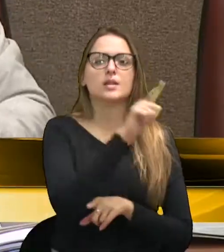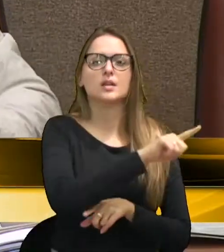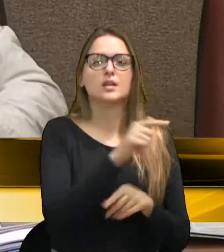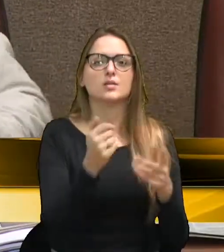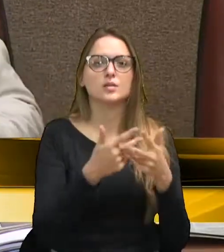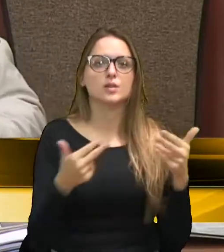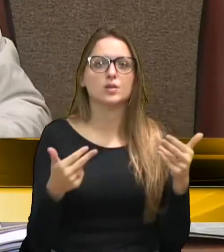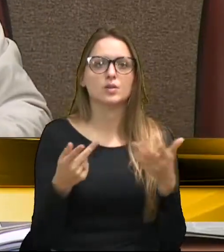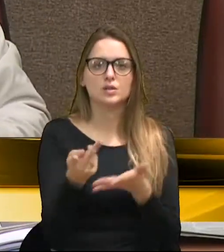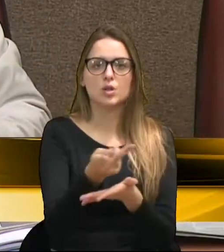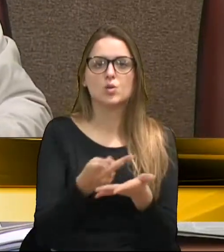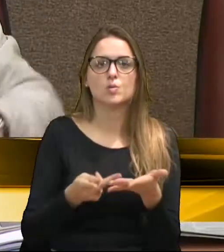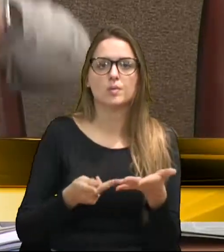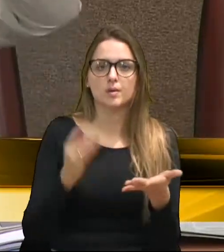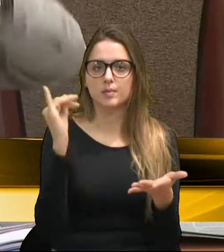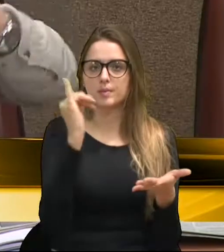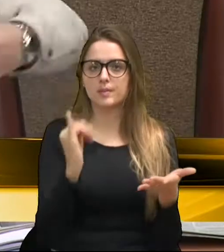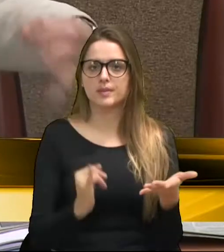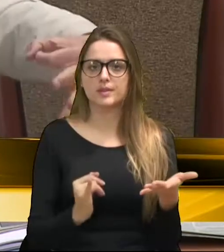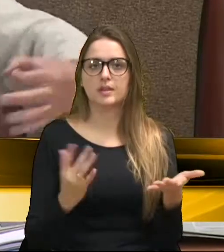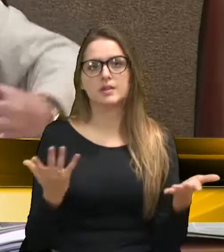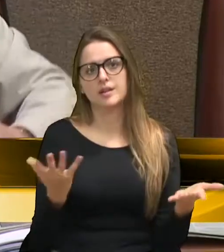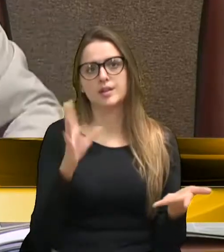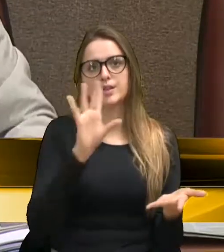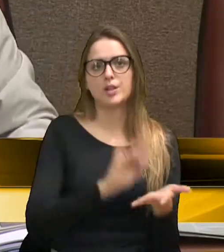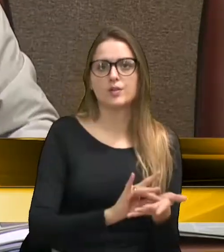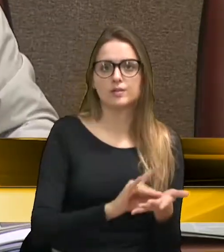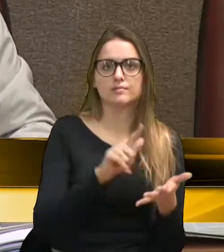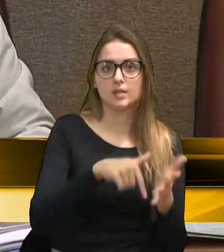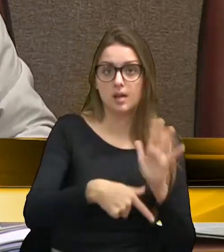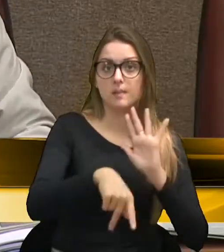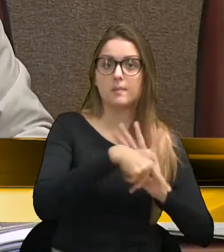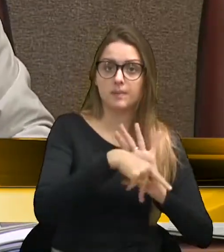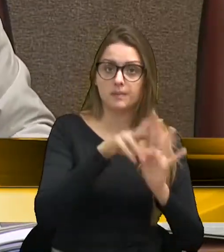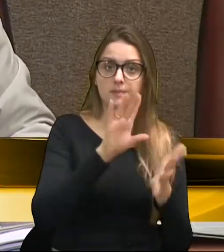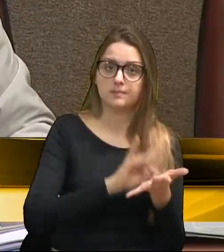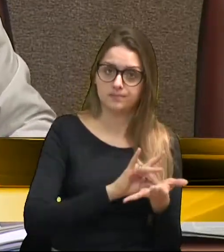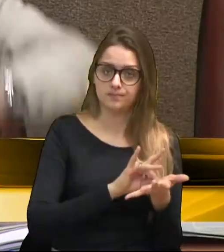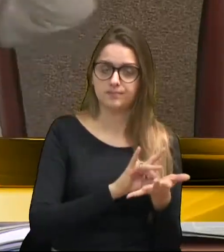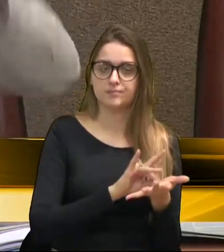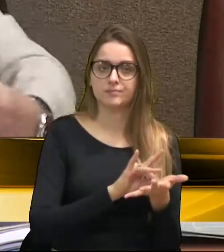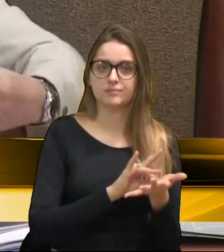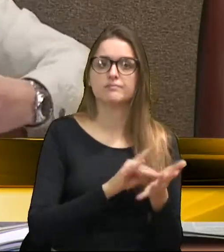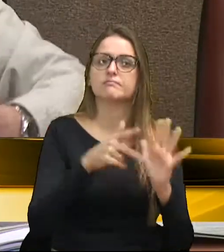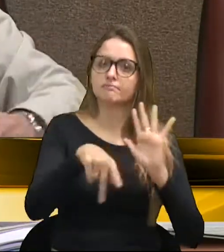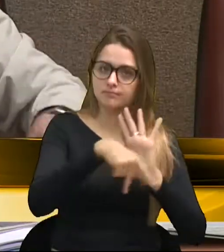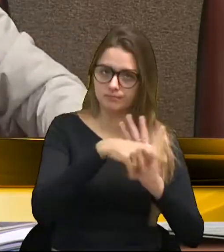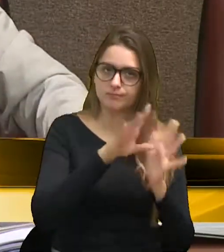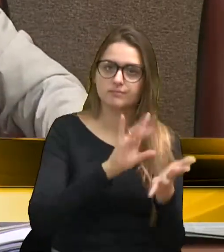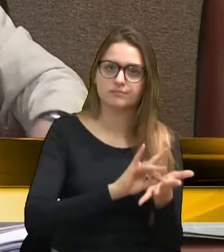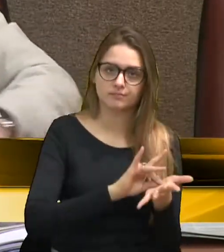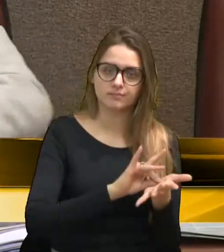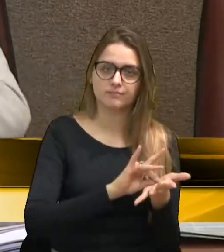Itália, que esse efetivamente está tombado. Está tombado.